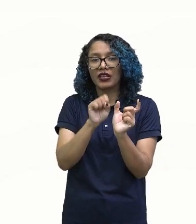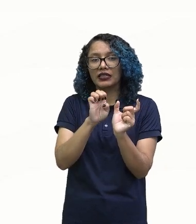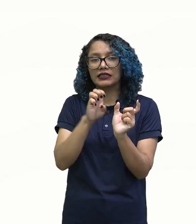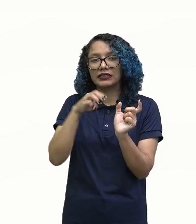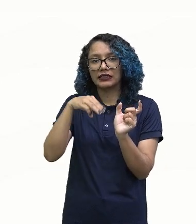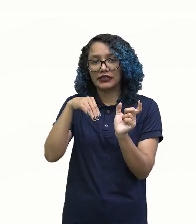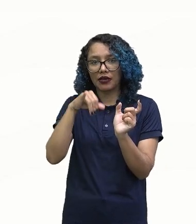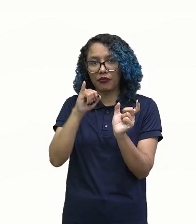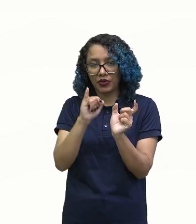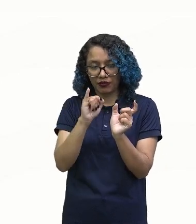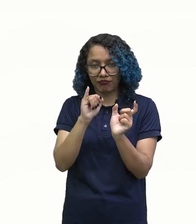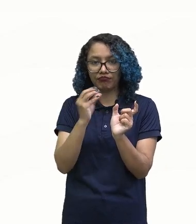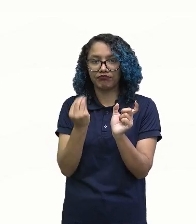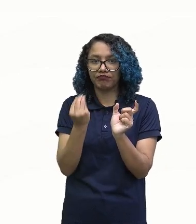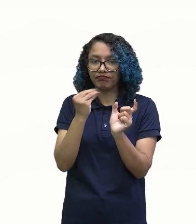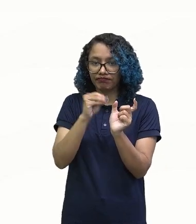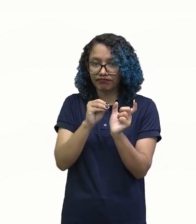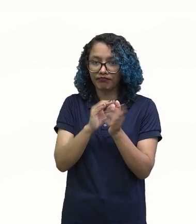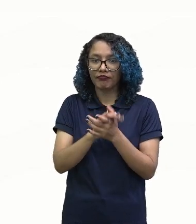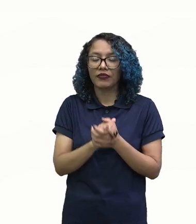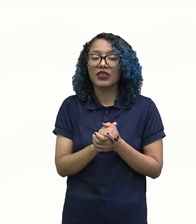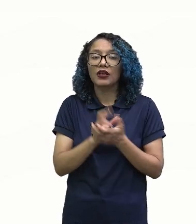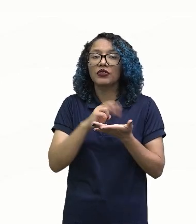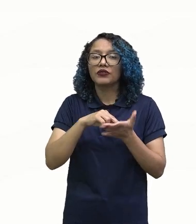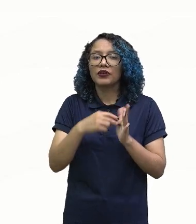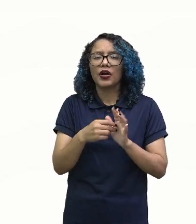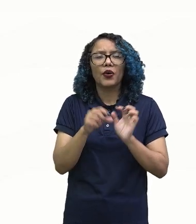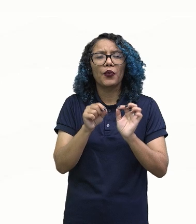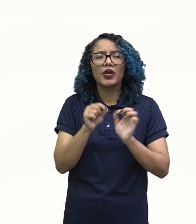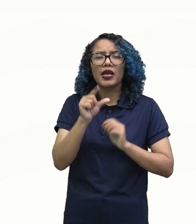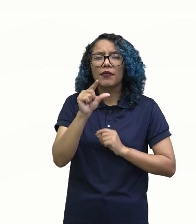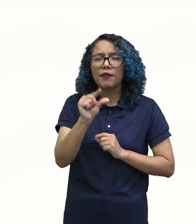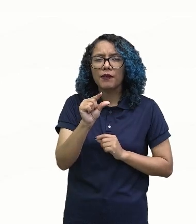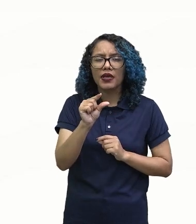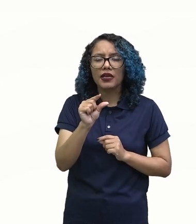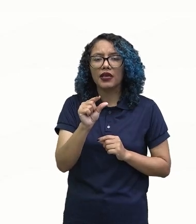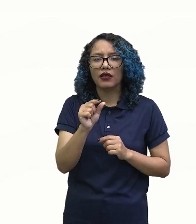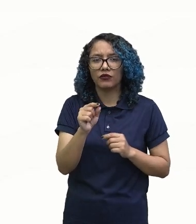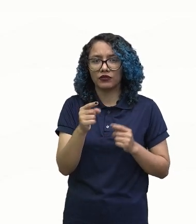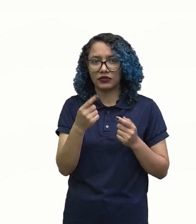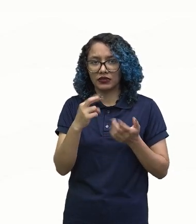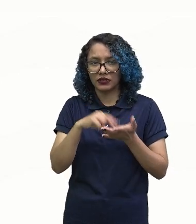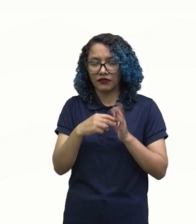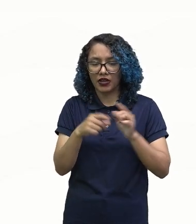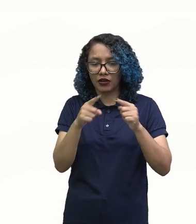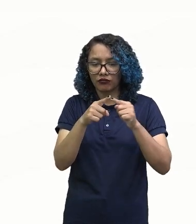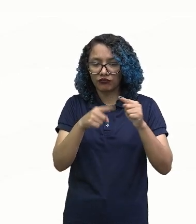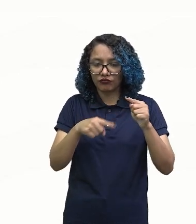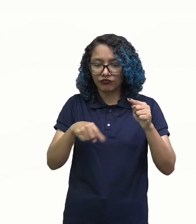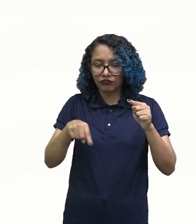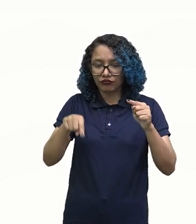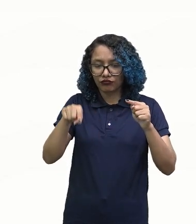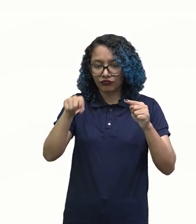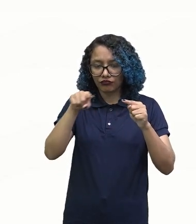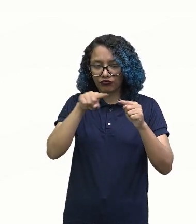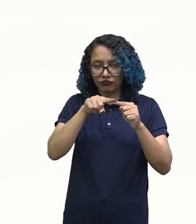semi. Então, semi significa pequeno, né? Um semicírculo. É um círculo